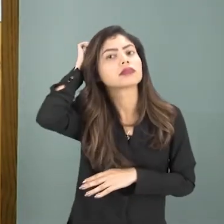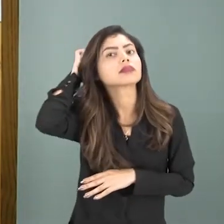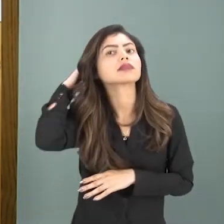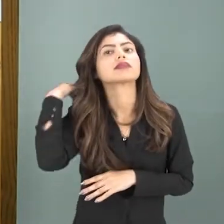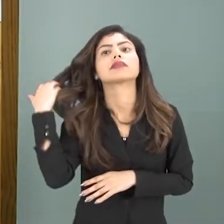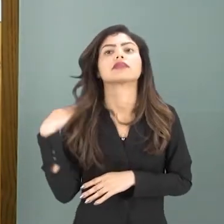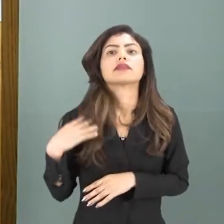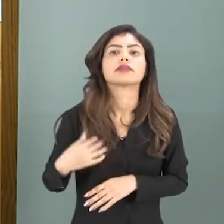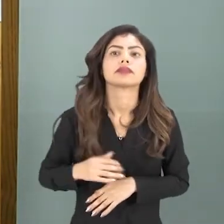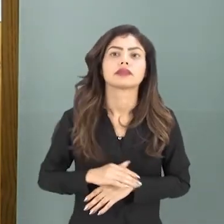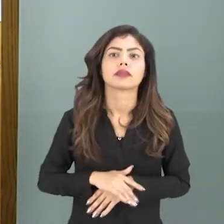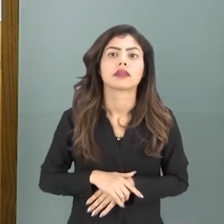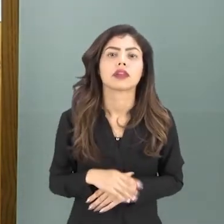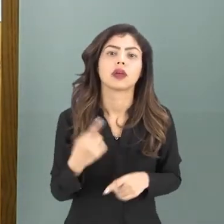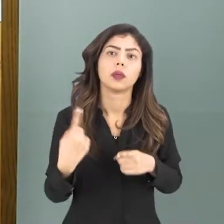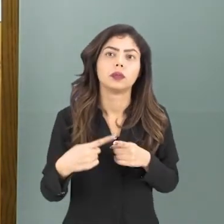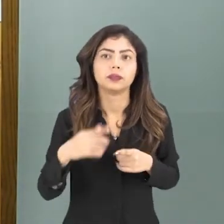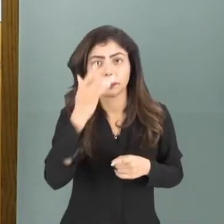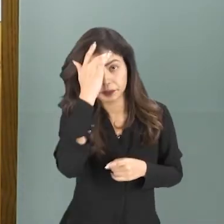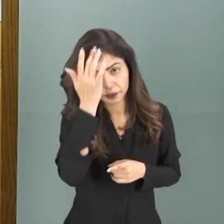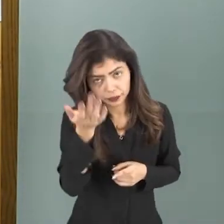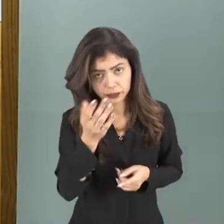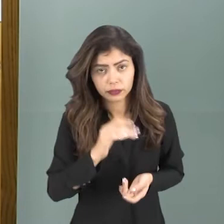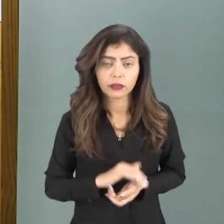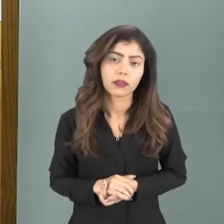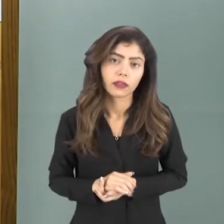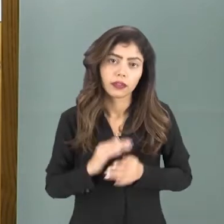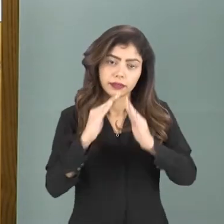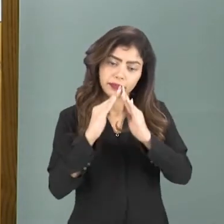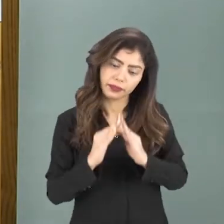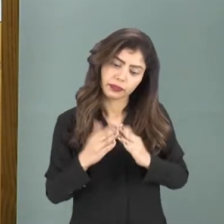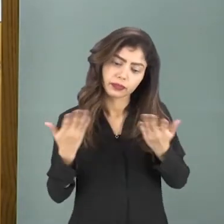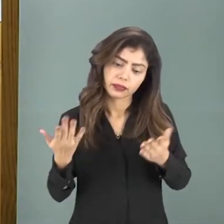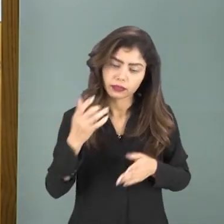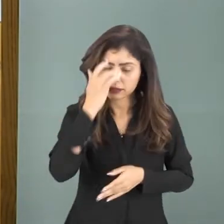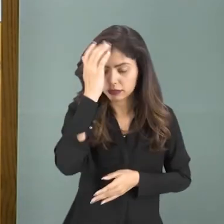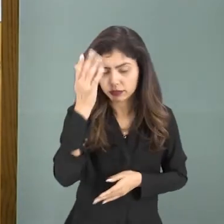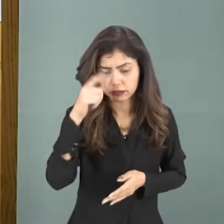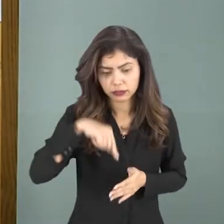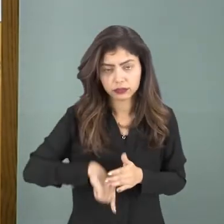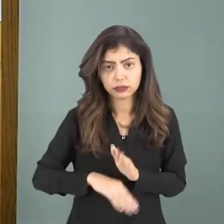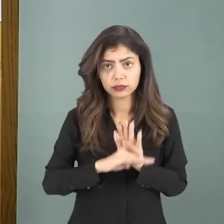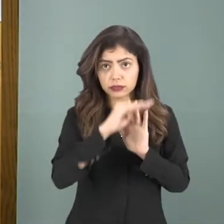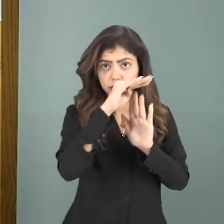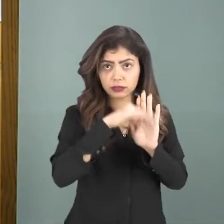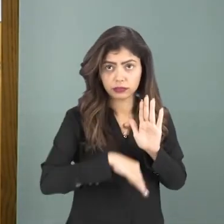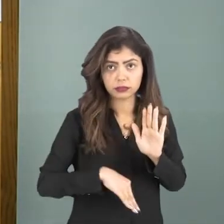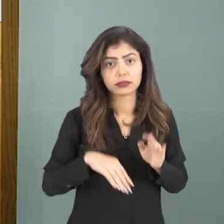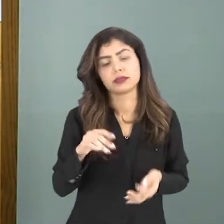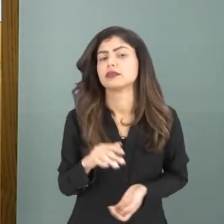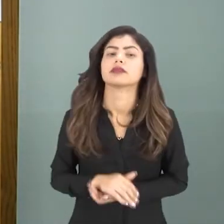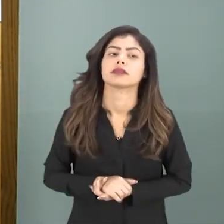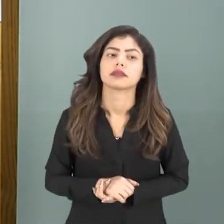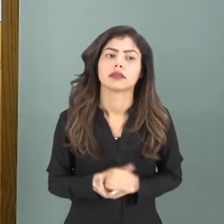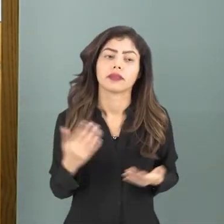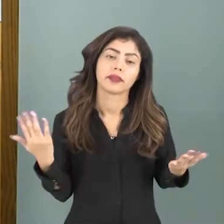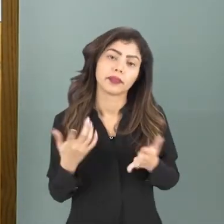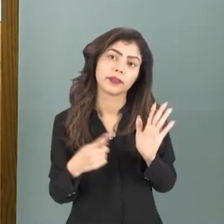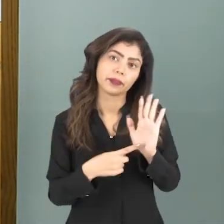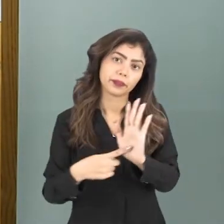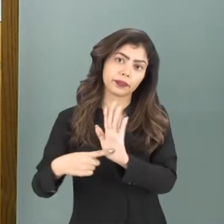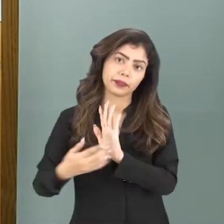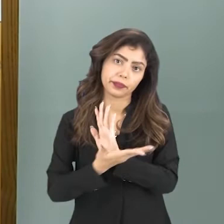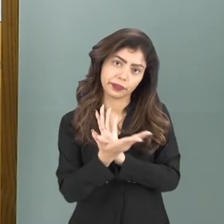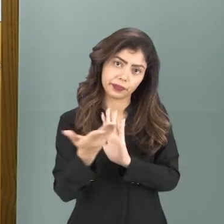eles não têm, porque é mais fácil para o morador subir e descer, certo? Agora eu